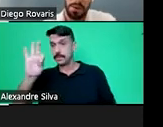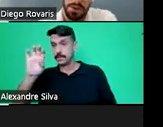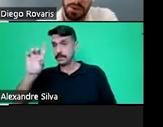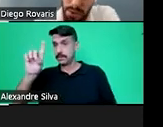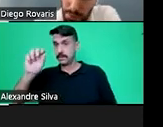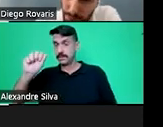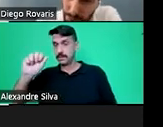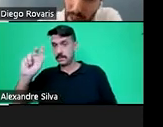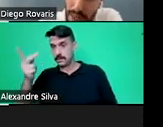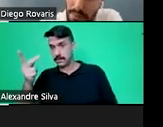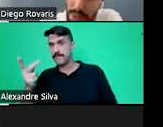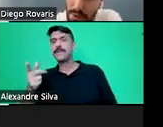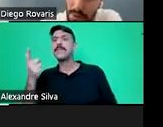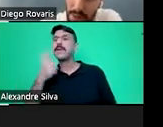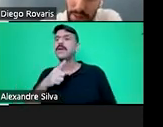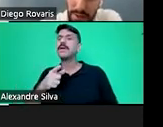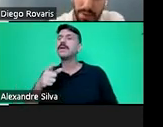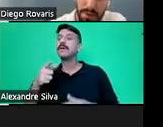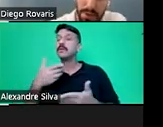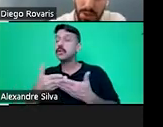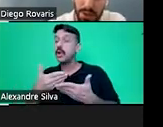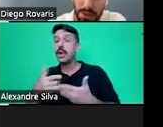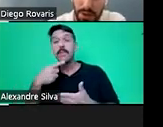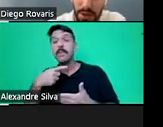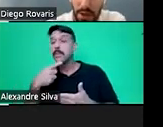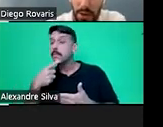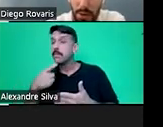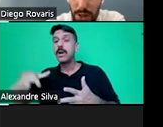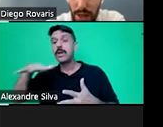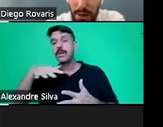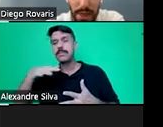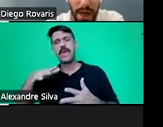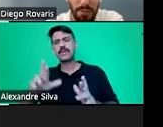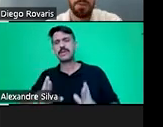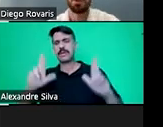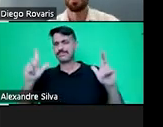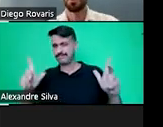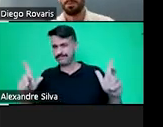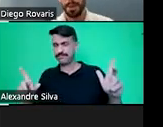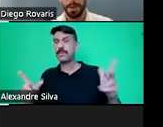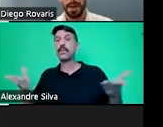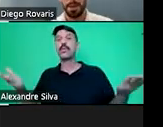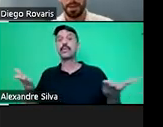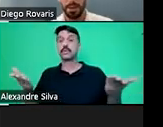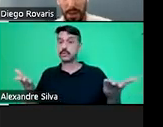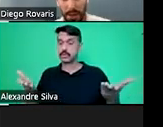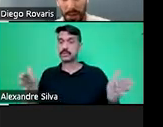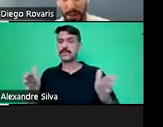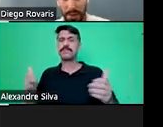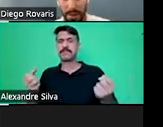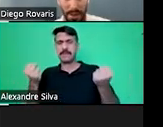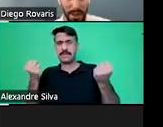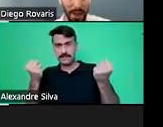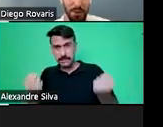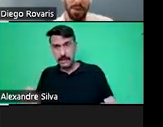rendimento educacional em ambientes contrastantes. Então, a gente hoje está numa etapa muito pesada